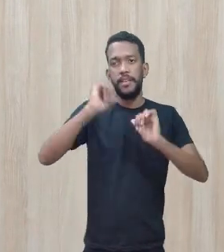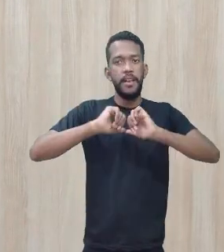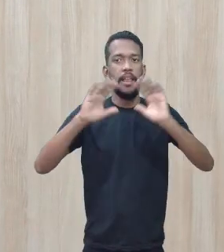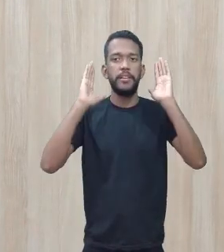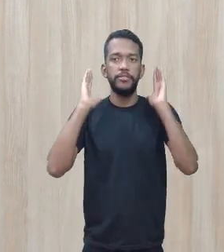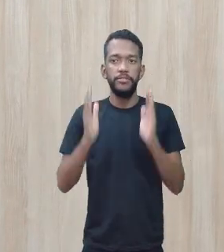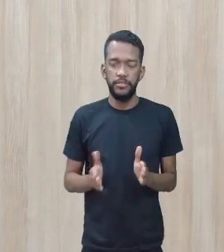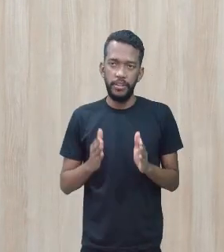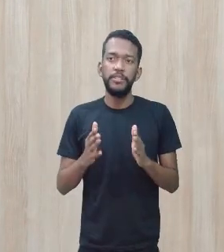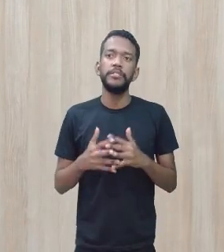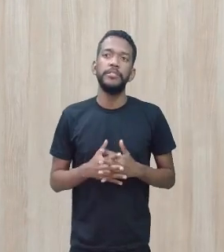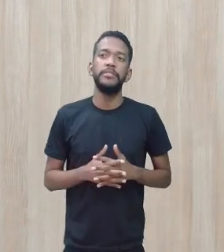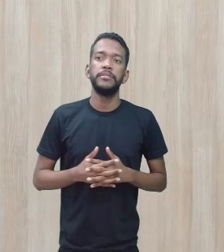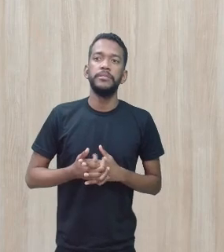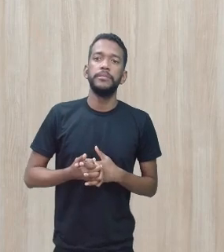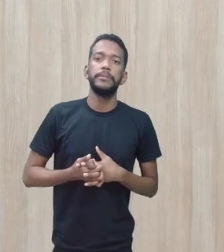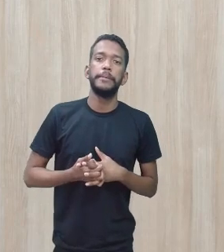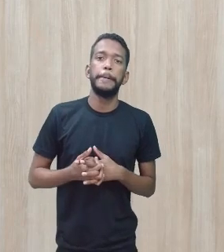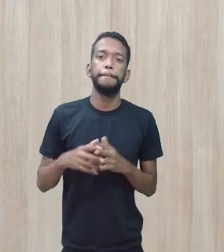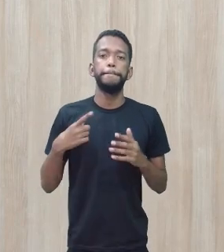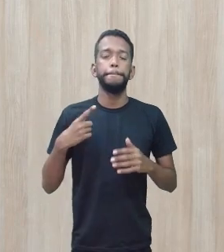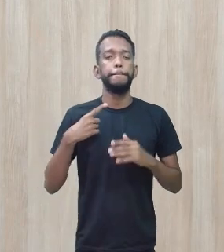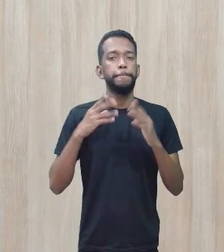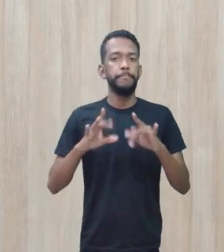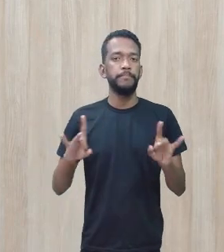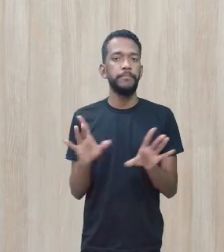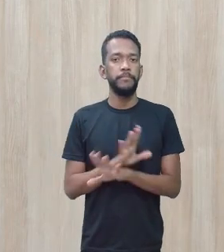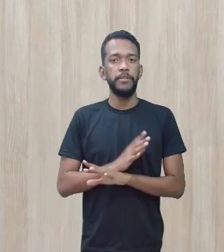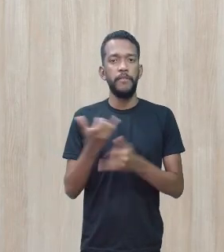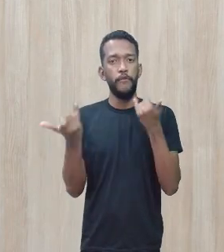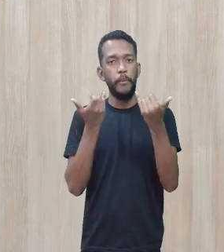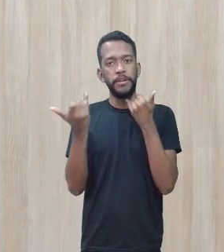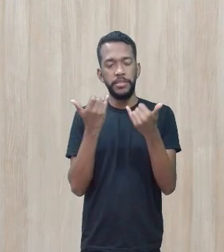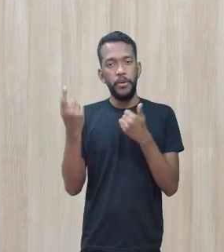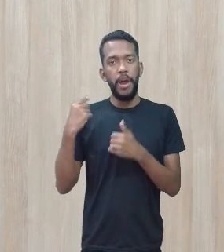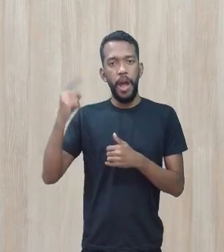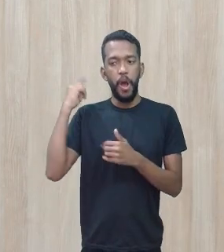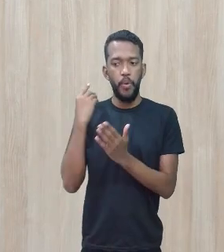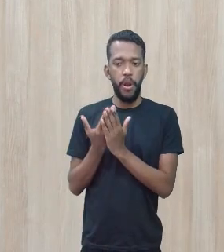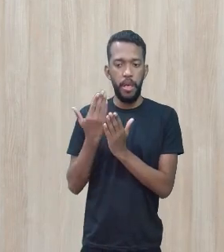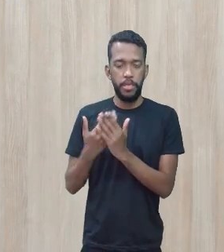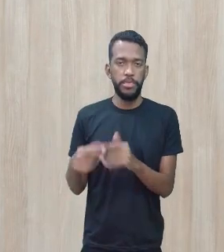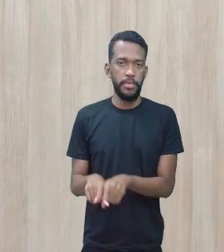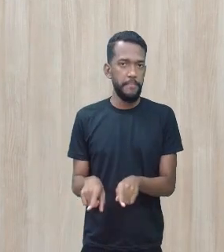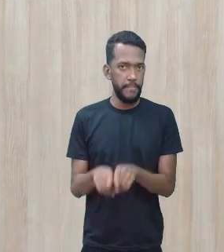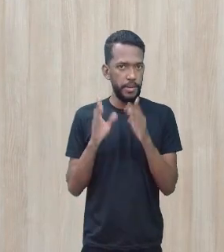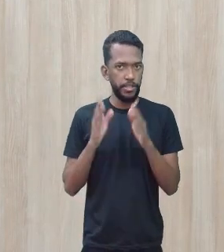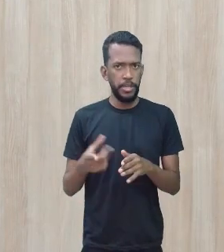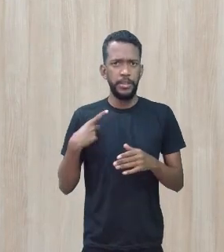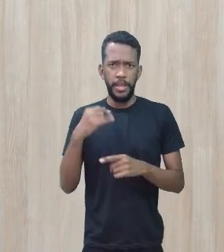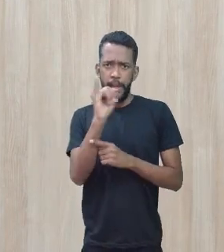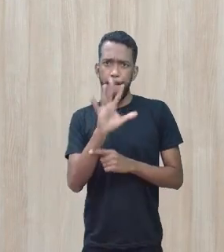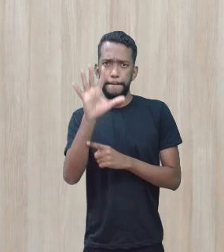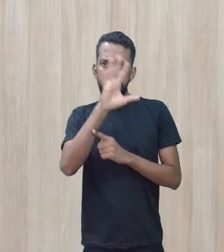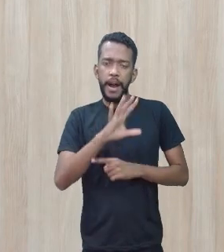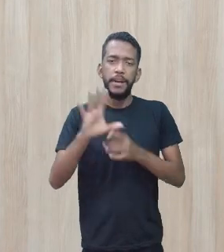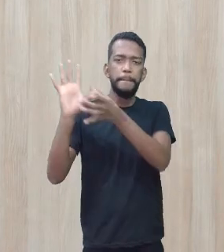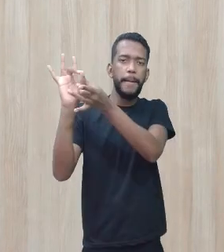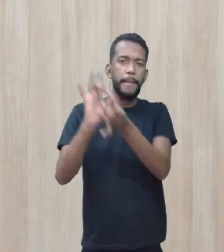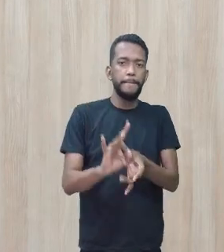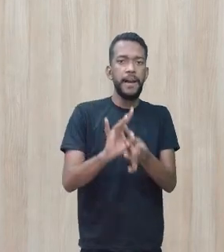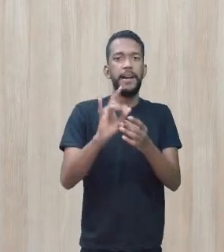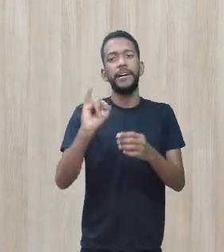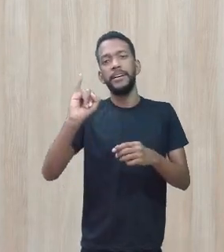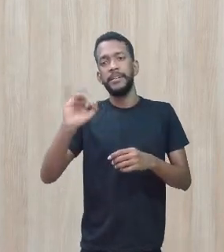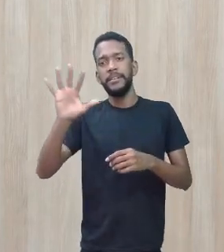de informações. Tanto que a gente viu na aula passada, quanto as informações através dos desenhos, dos ícones. Aqui